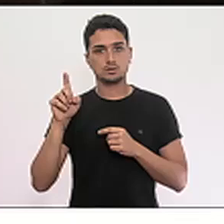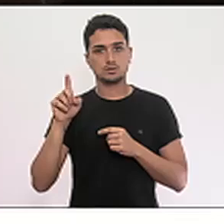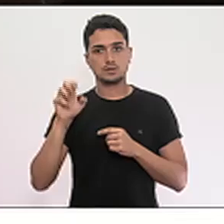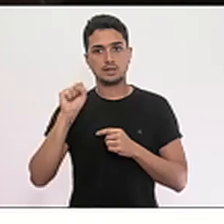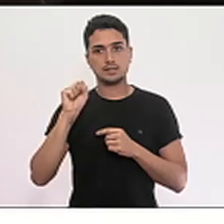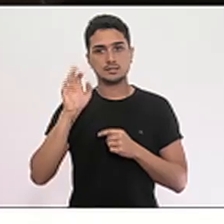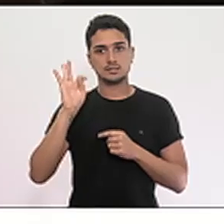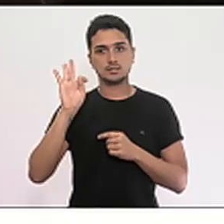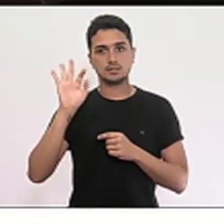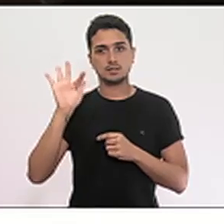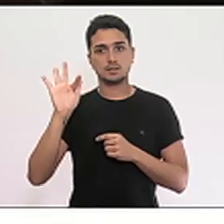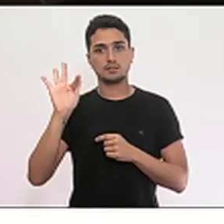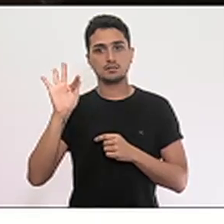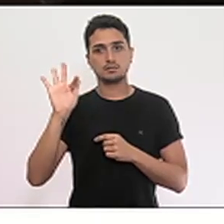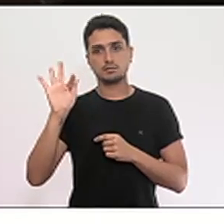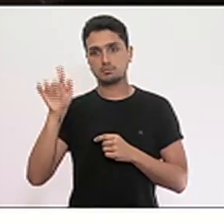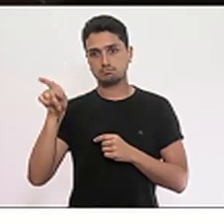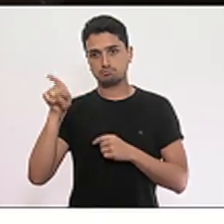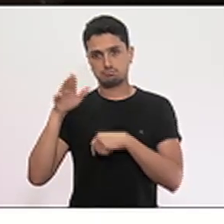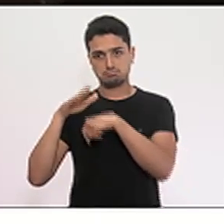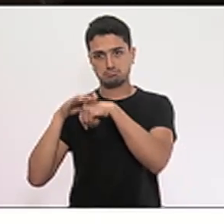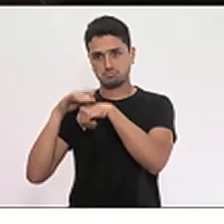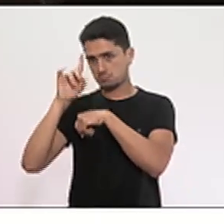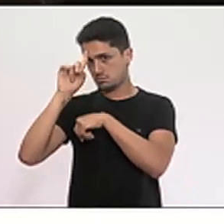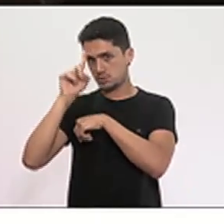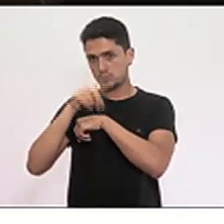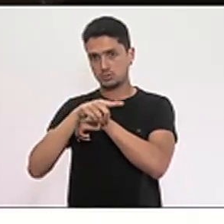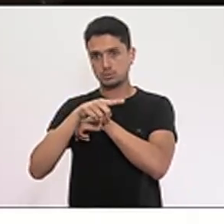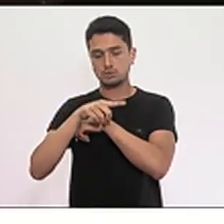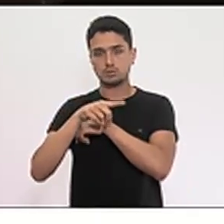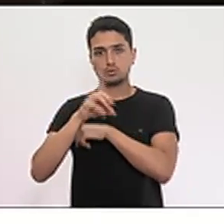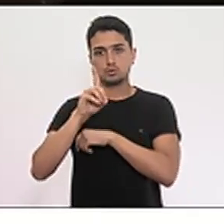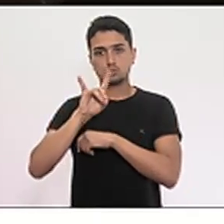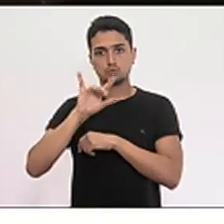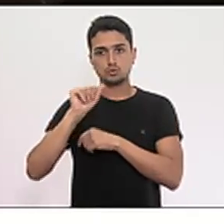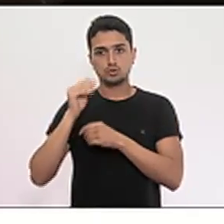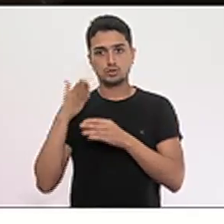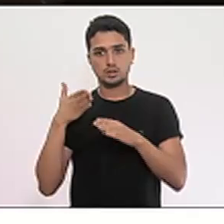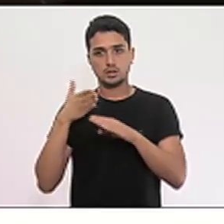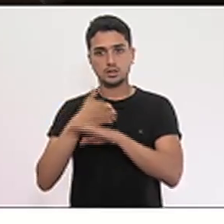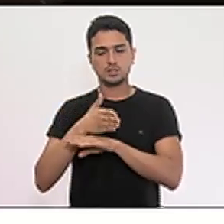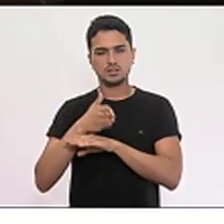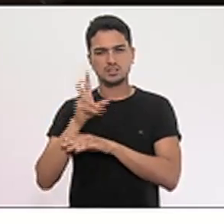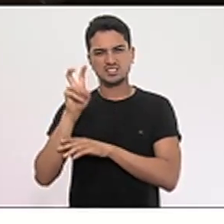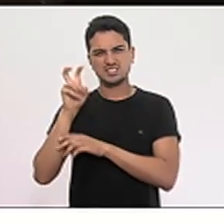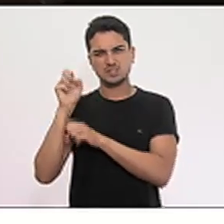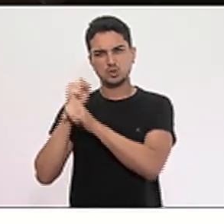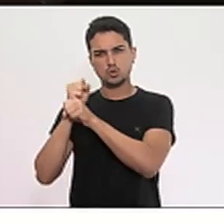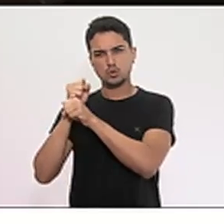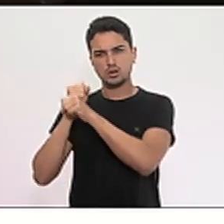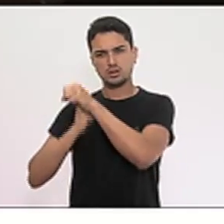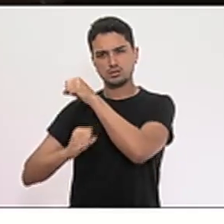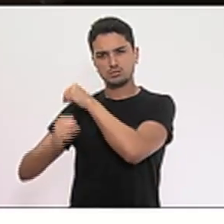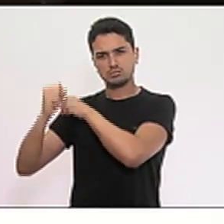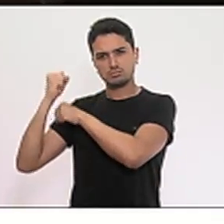se a partir do dia da data da entrada da ação, 5 anos para trás, fosse devolvido. Com 2 anos